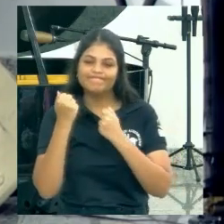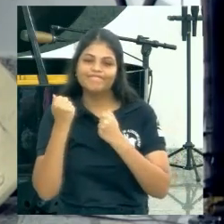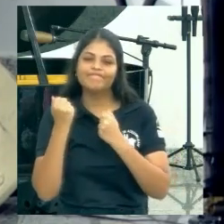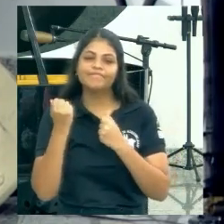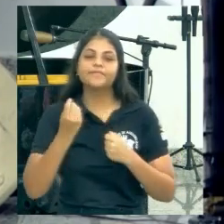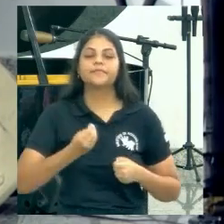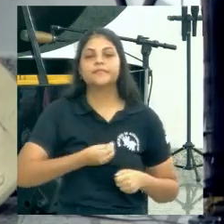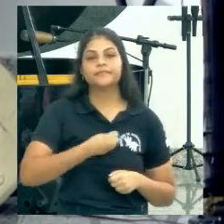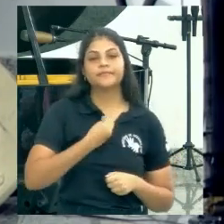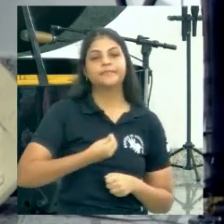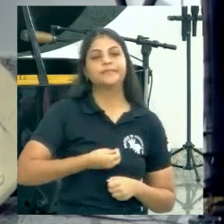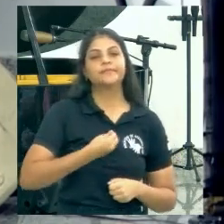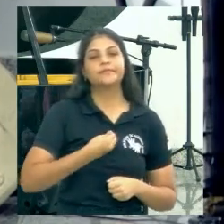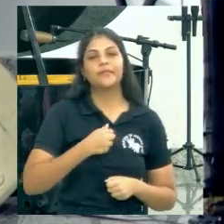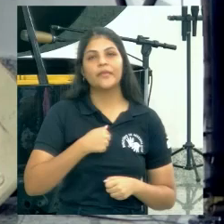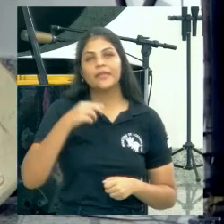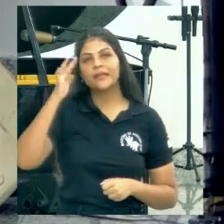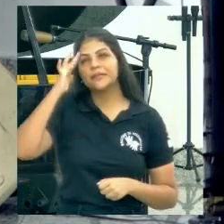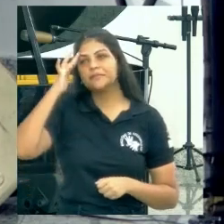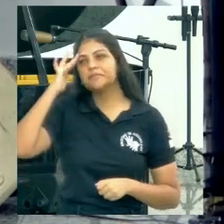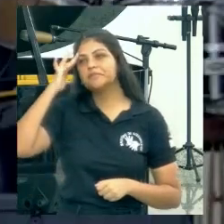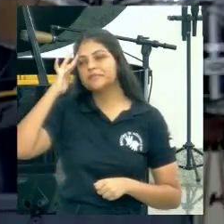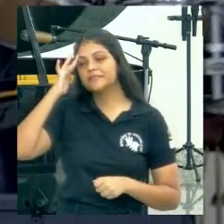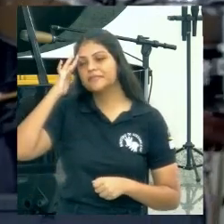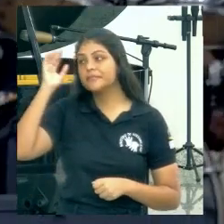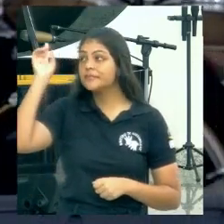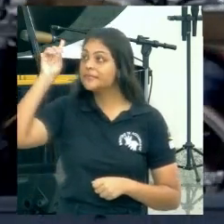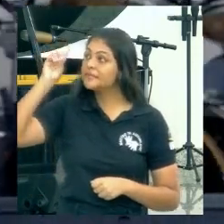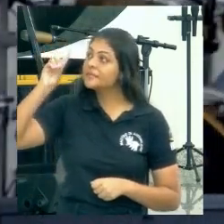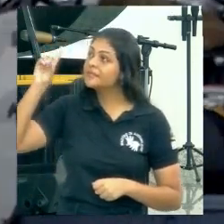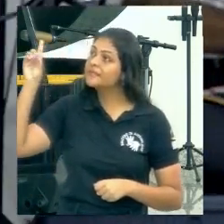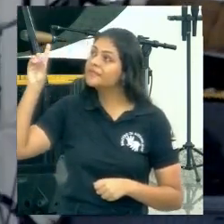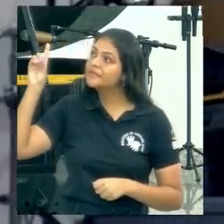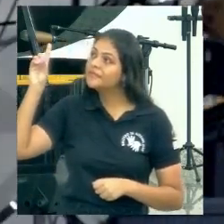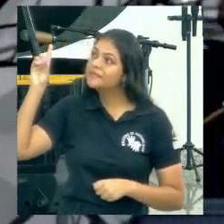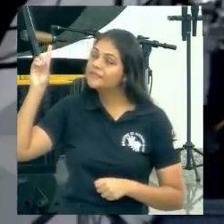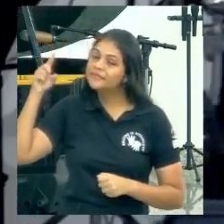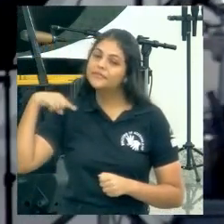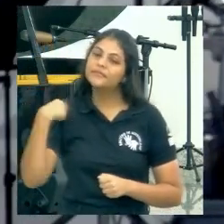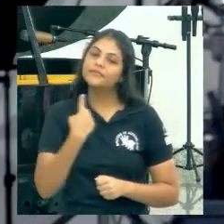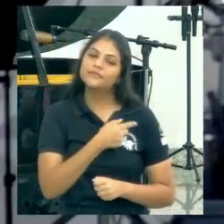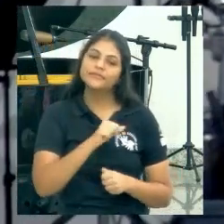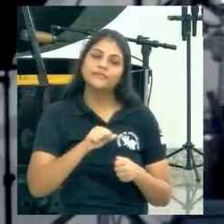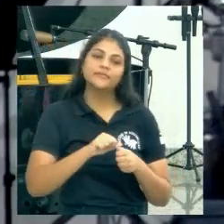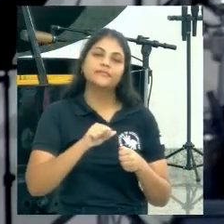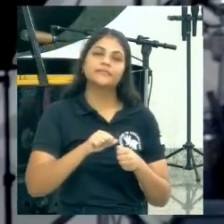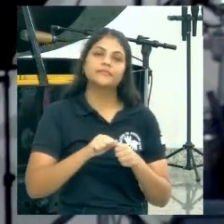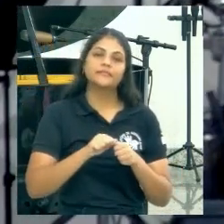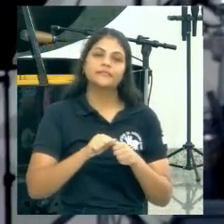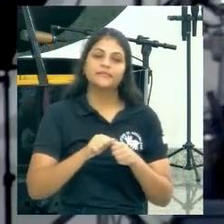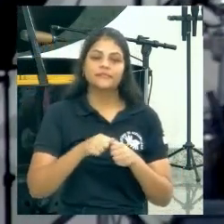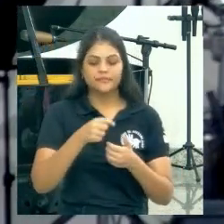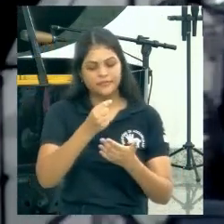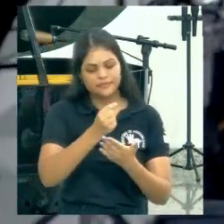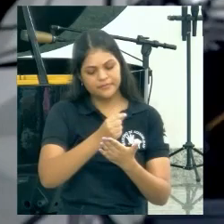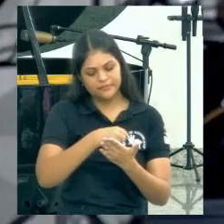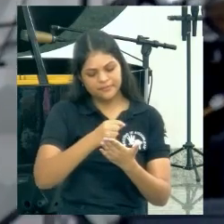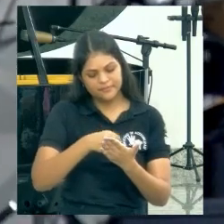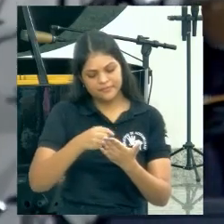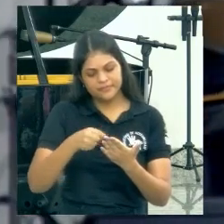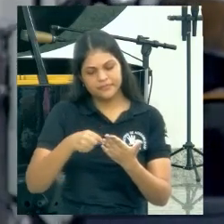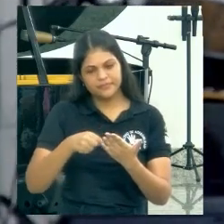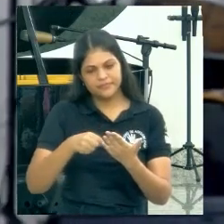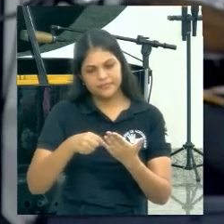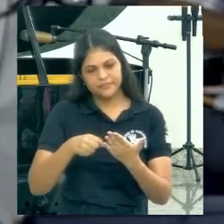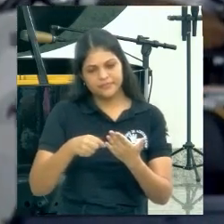vida. E quando eu penso que Deus nos tornou como que cartas, quando Ele me chama e chama